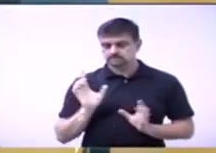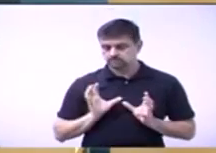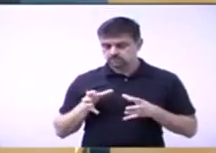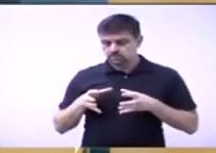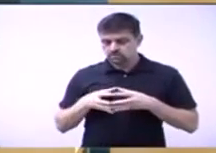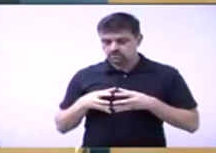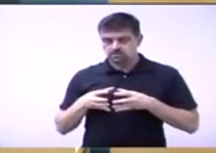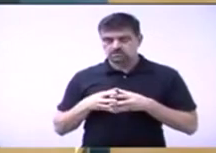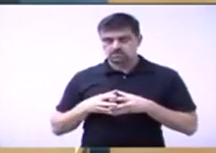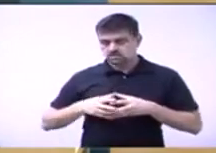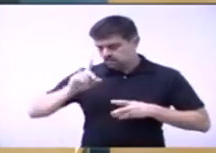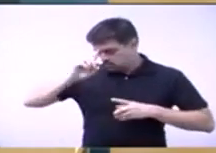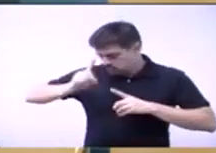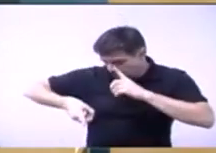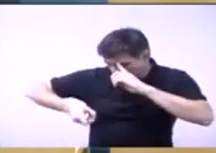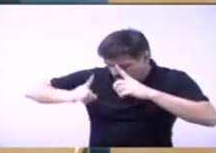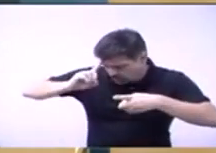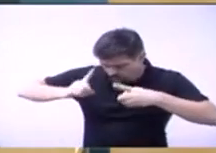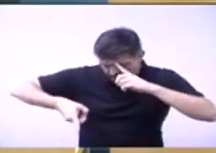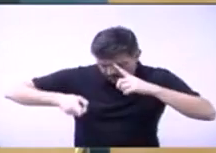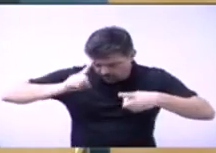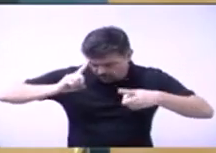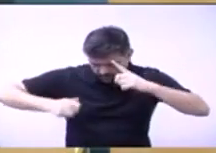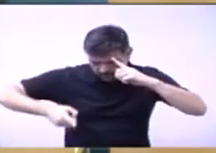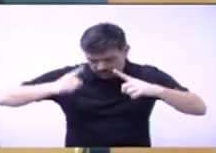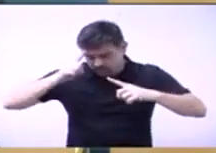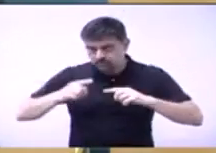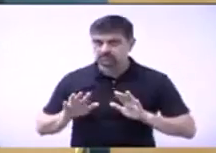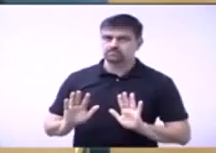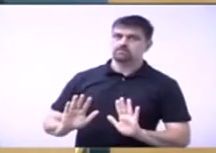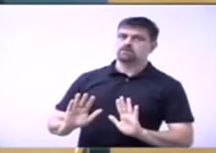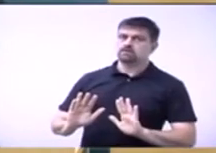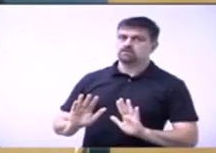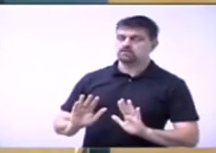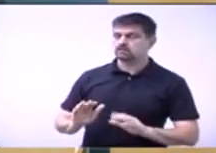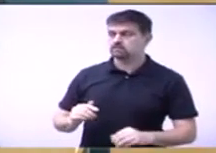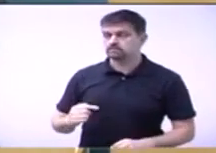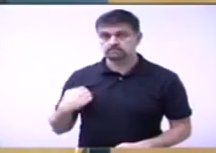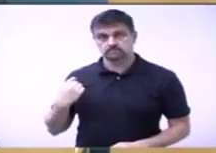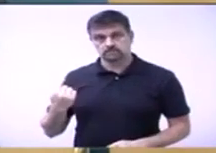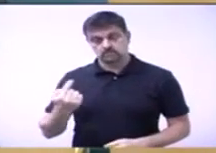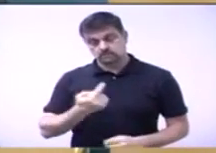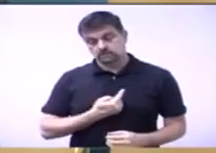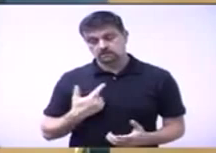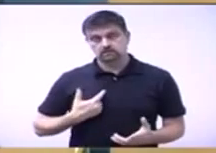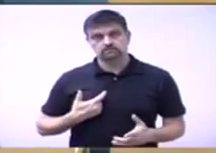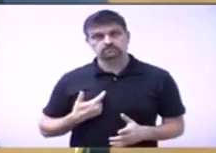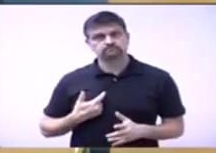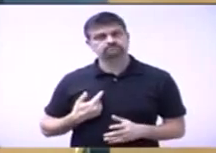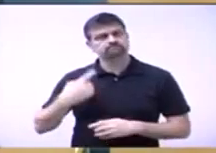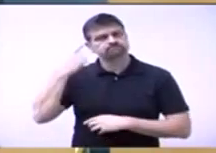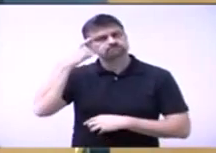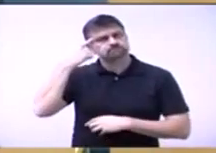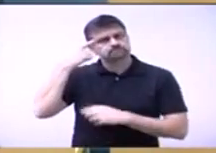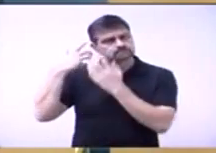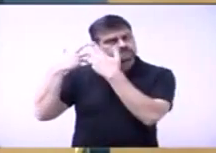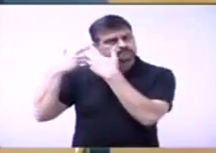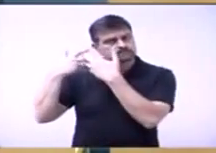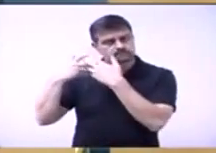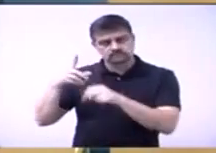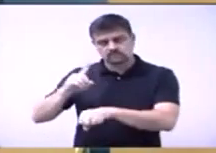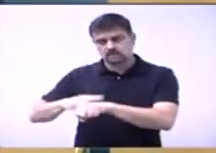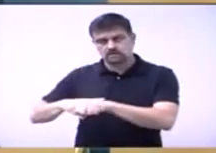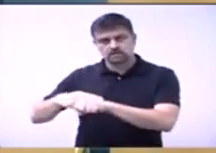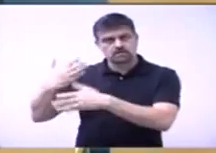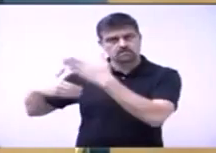e queria mandar no mandato dos vereadores. Então, por esse motivo, naquela época